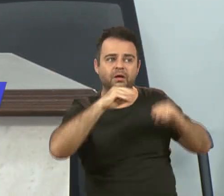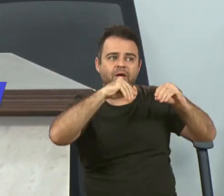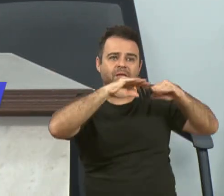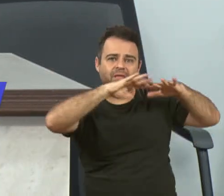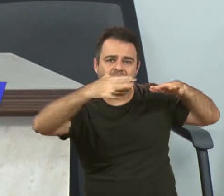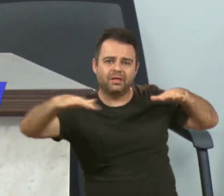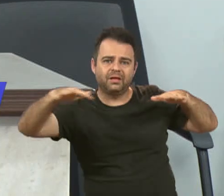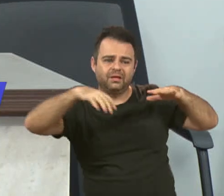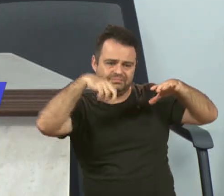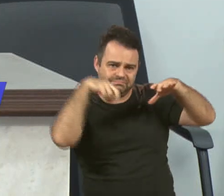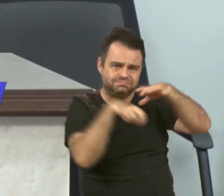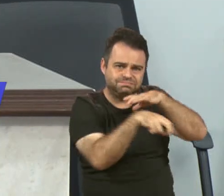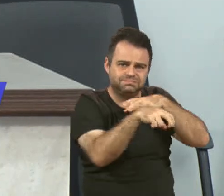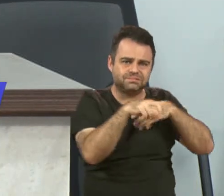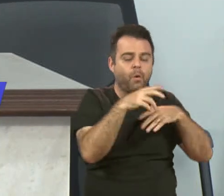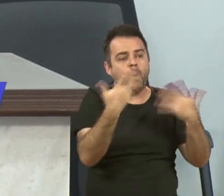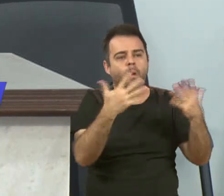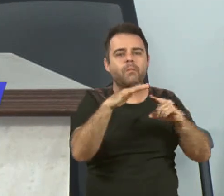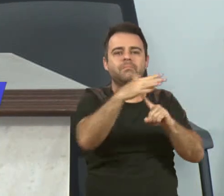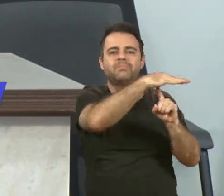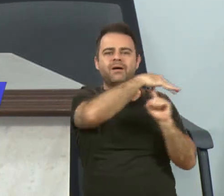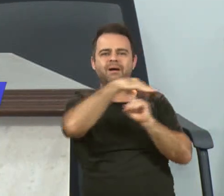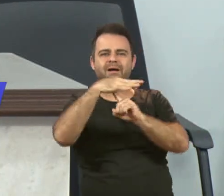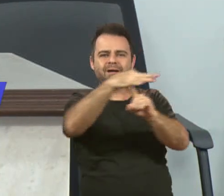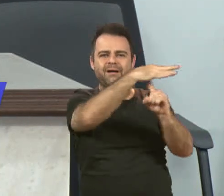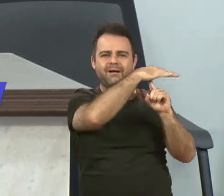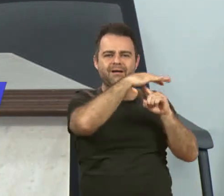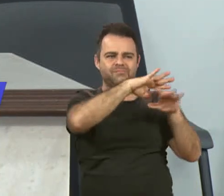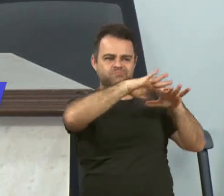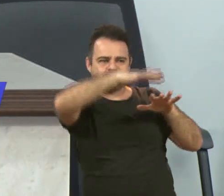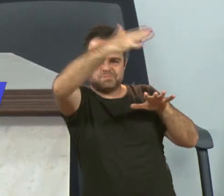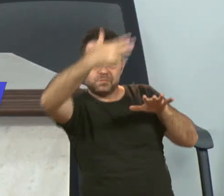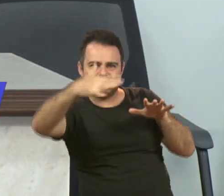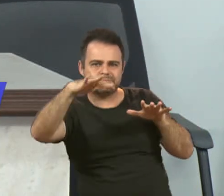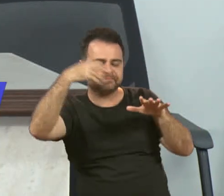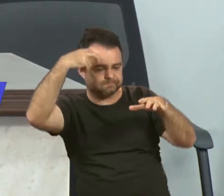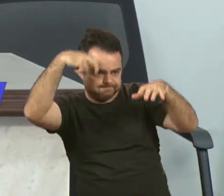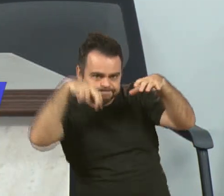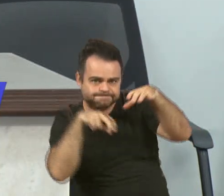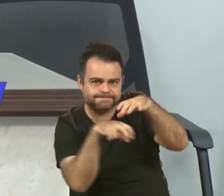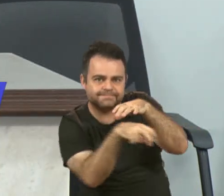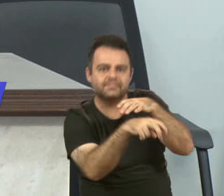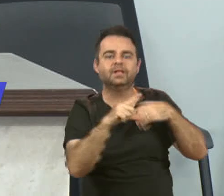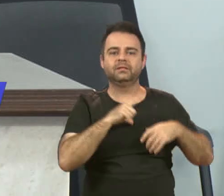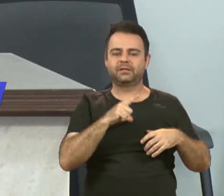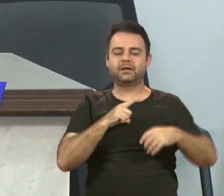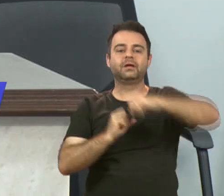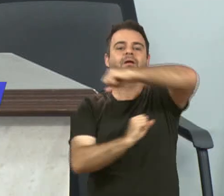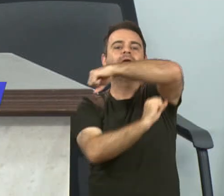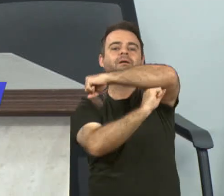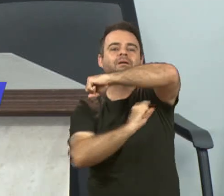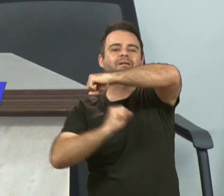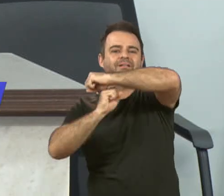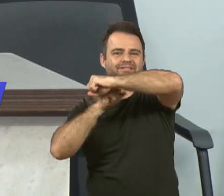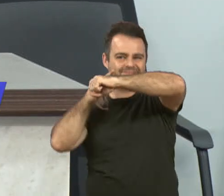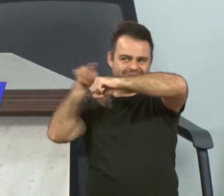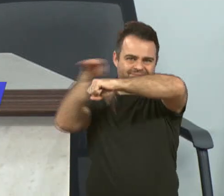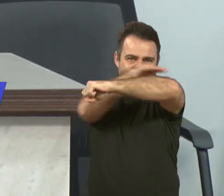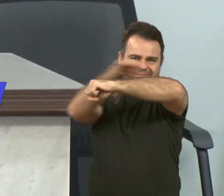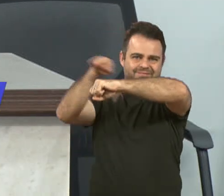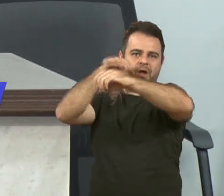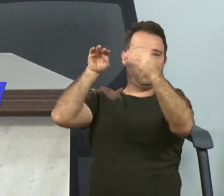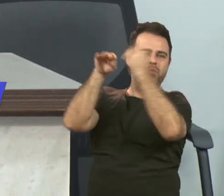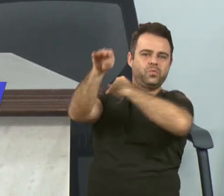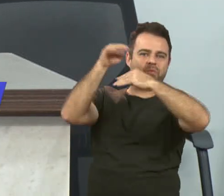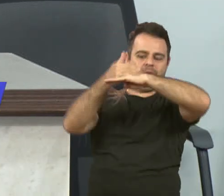José Marcondes. Tinha um buraco, eles se abrigavam lá. Embaixo do viaduto Jordão Reis, tinha meninos e meninas